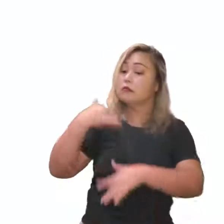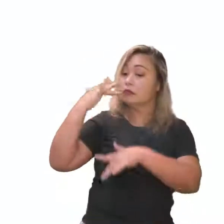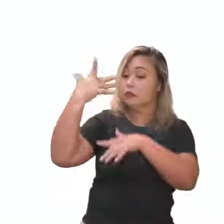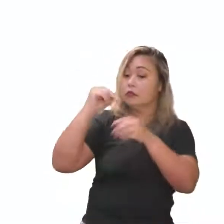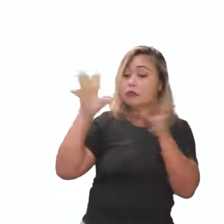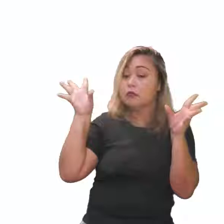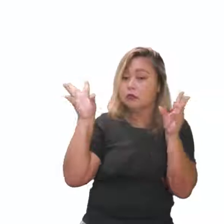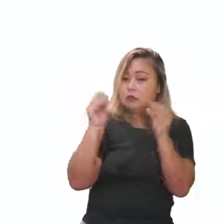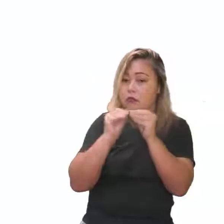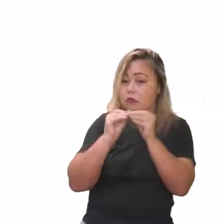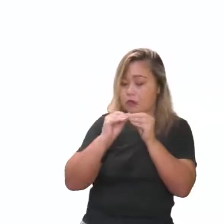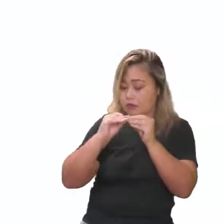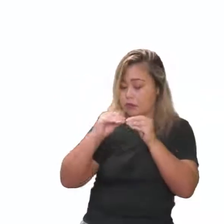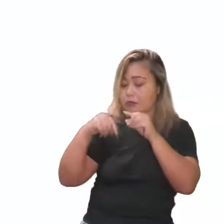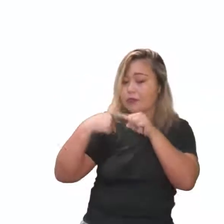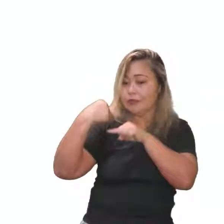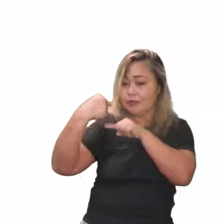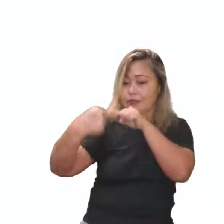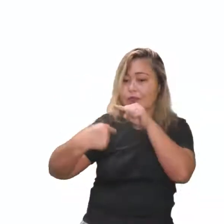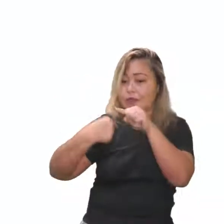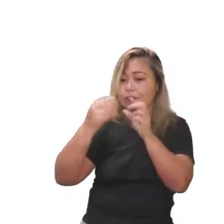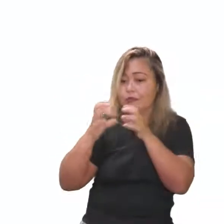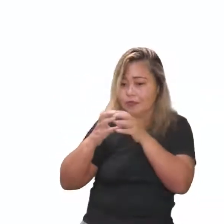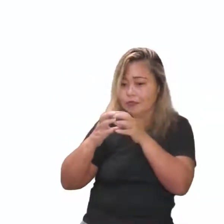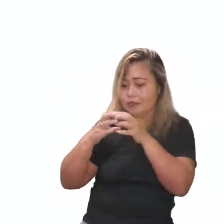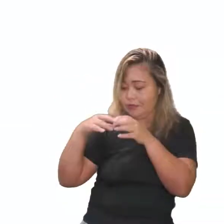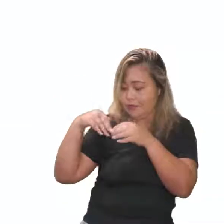Logo, a teoria sintética da evolução,